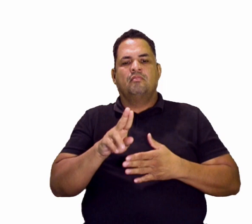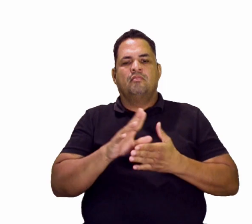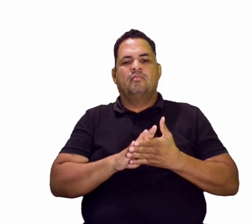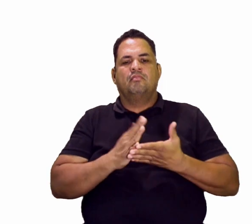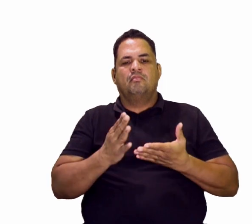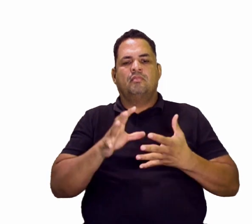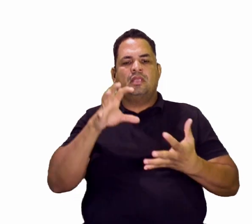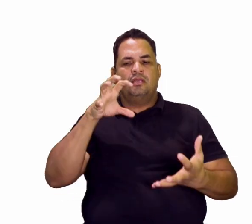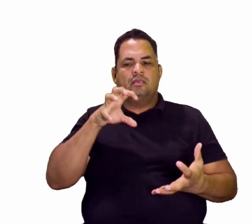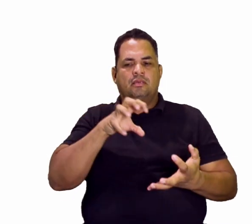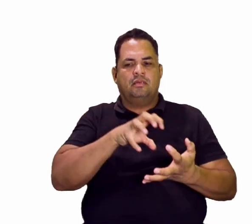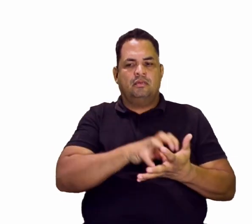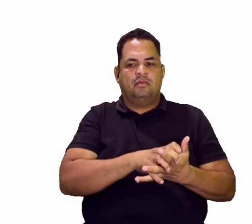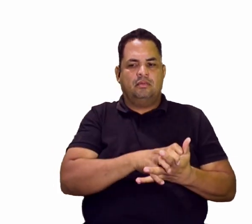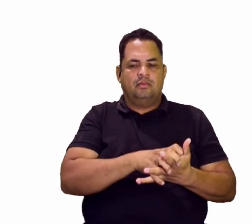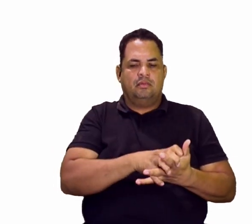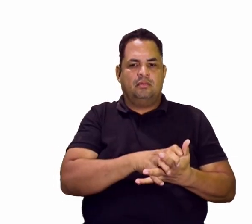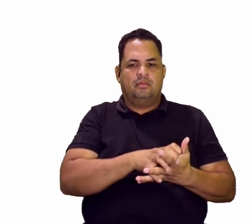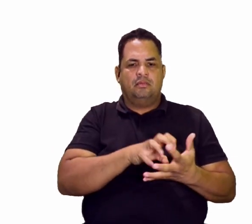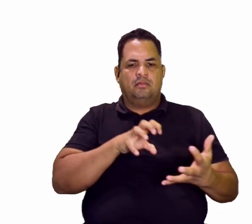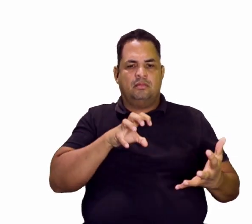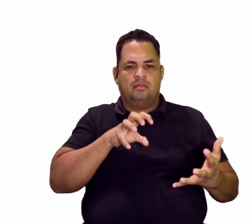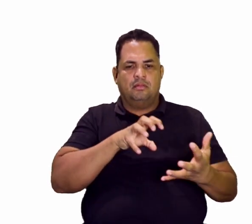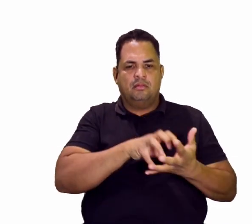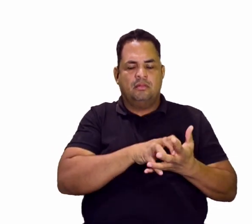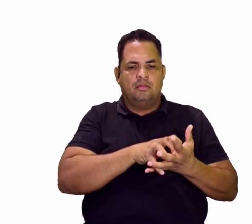se acoplar na